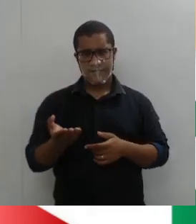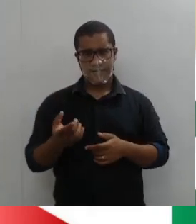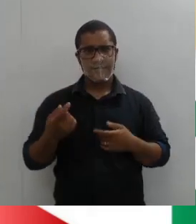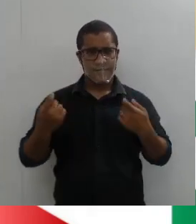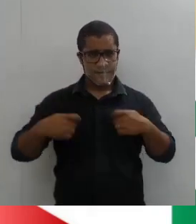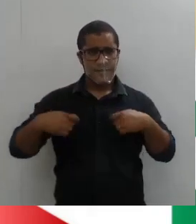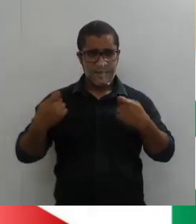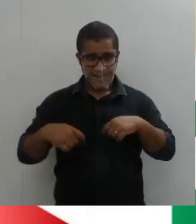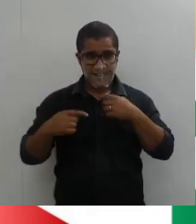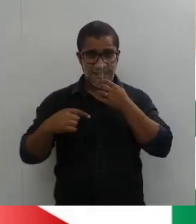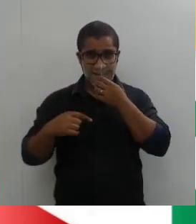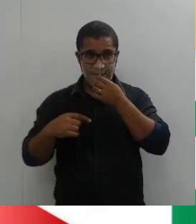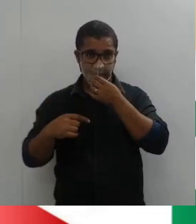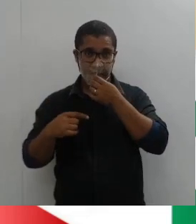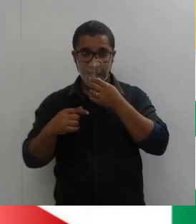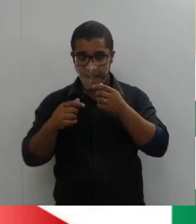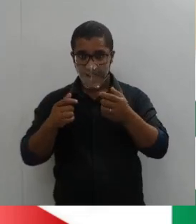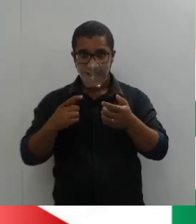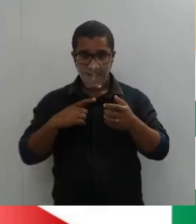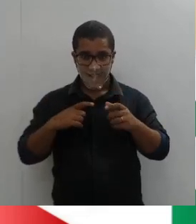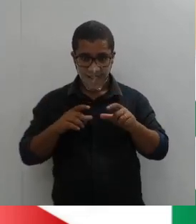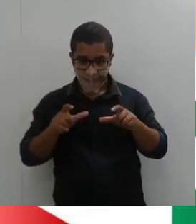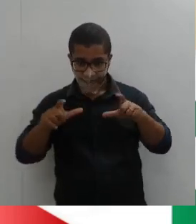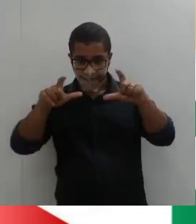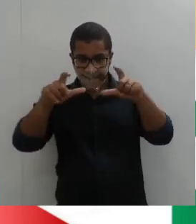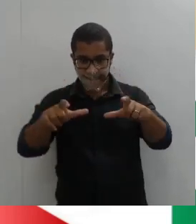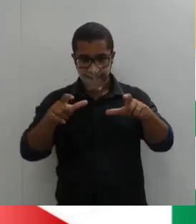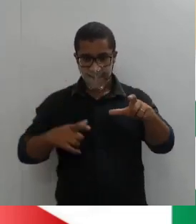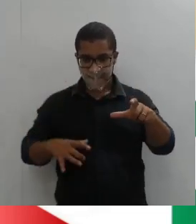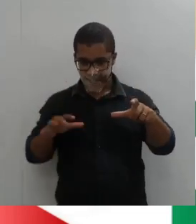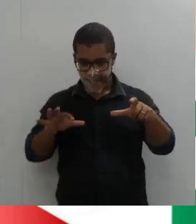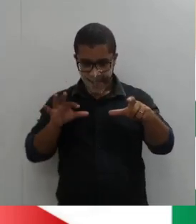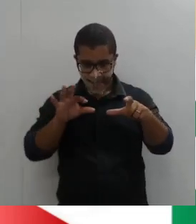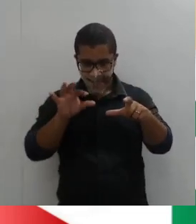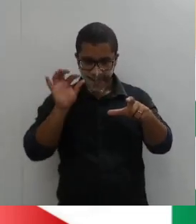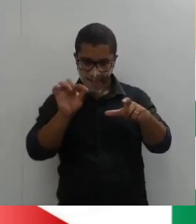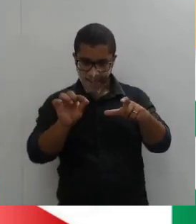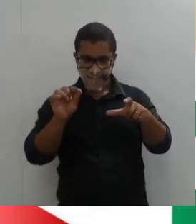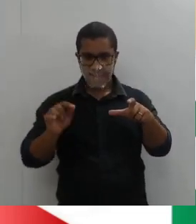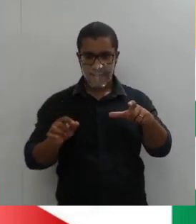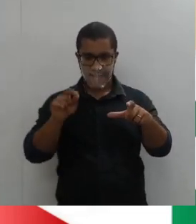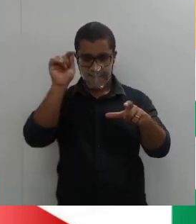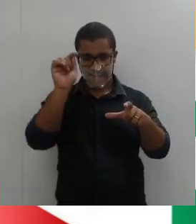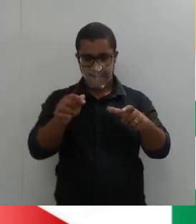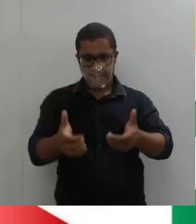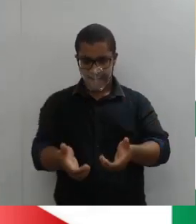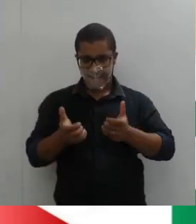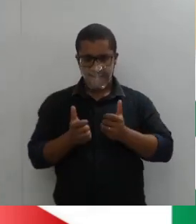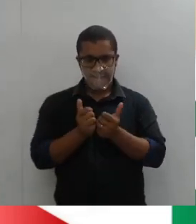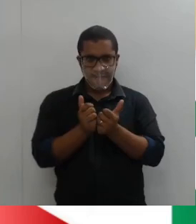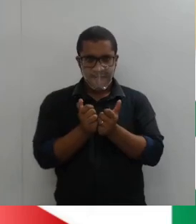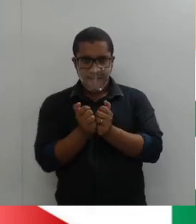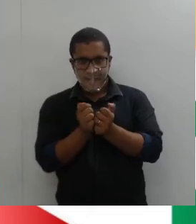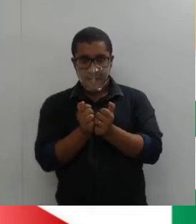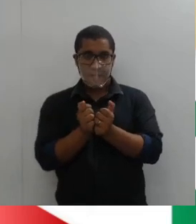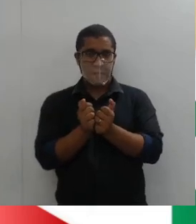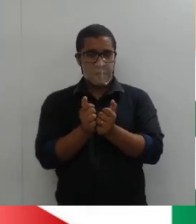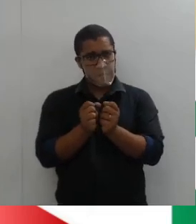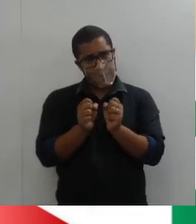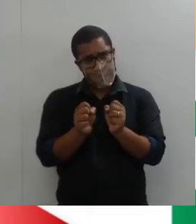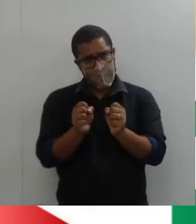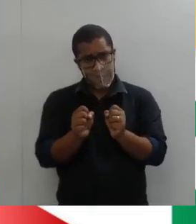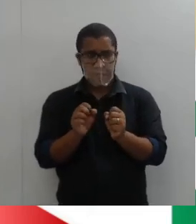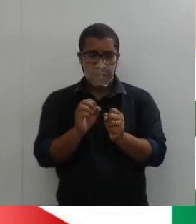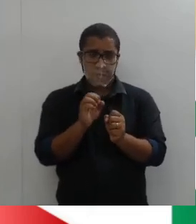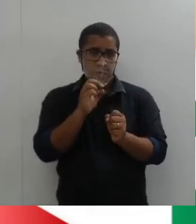que ser necessariamente no videogame, naquele console, né, aquela maquinazinha que a gente tem. Pode ser no console, pode ser